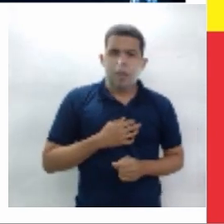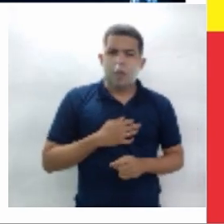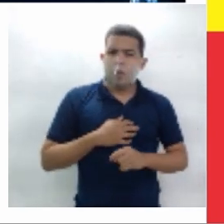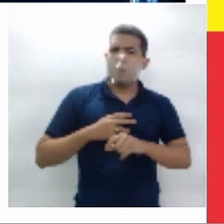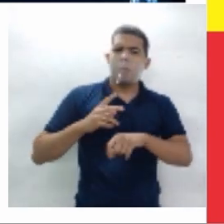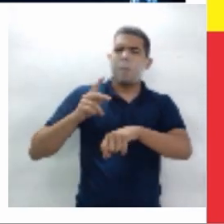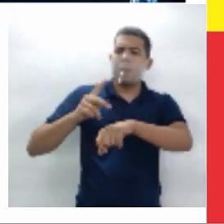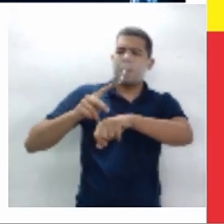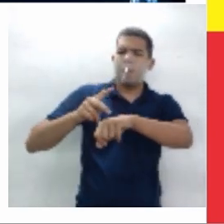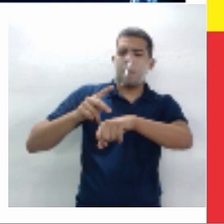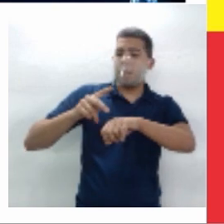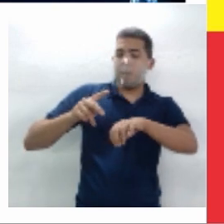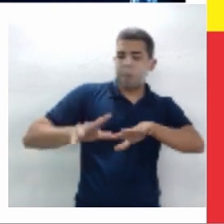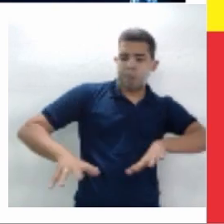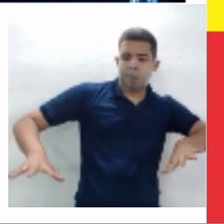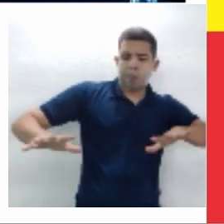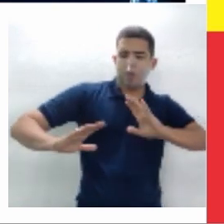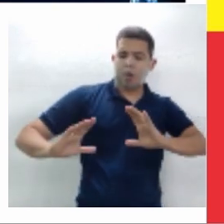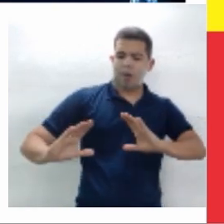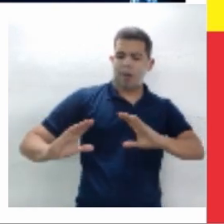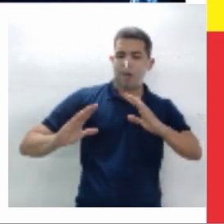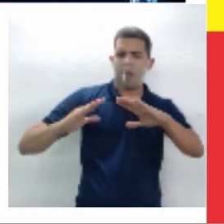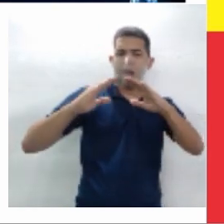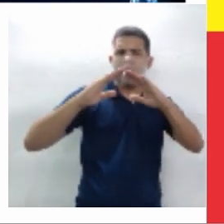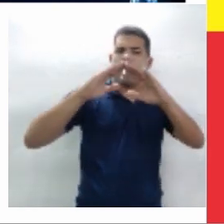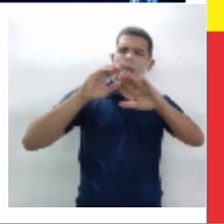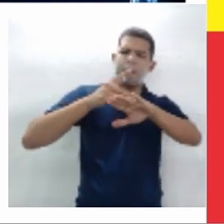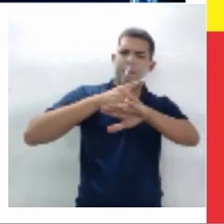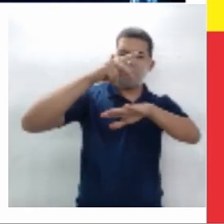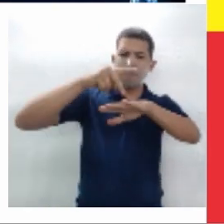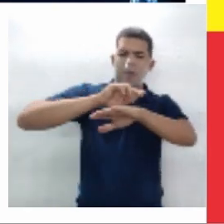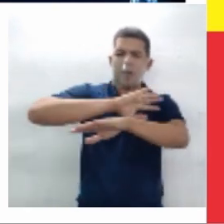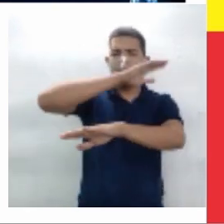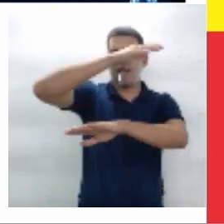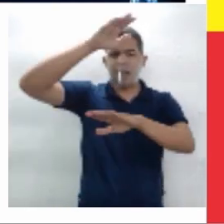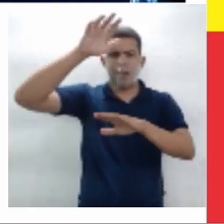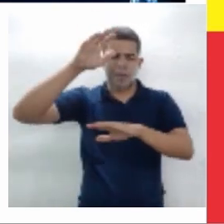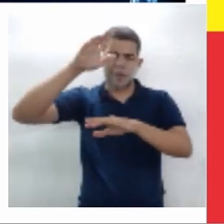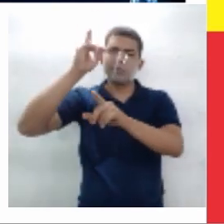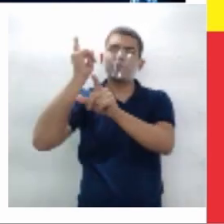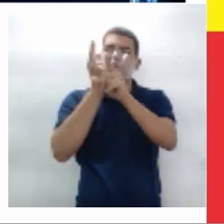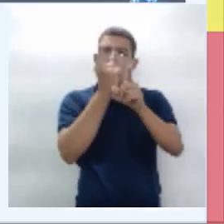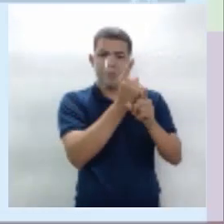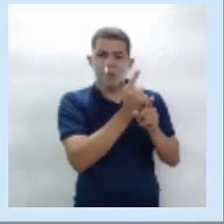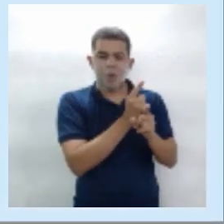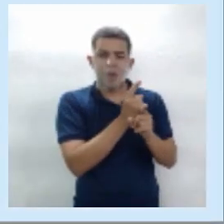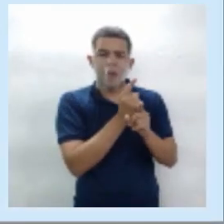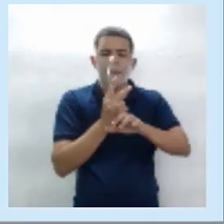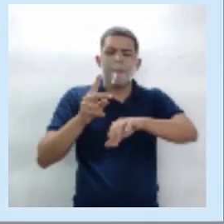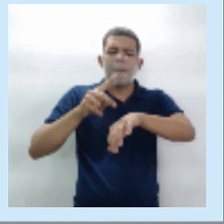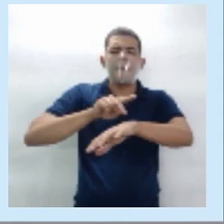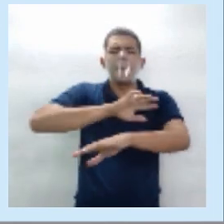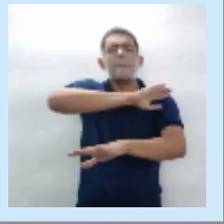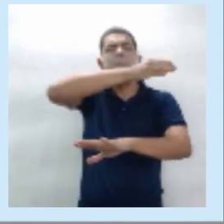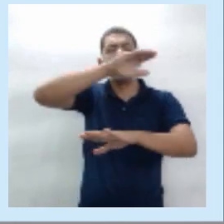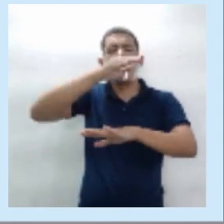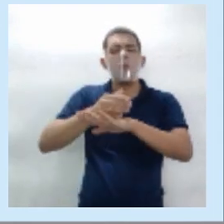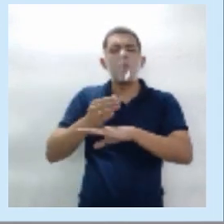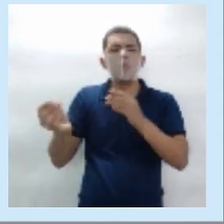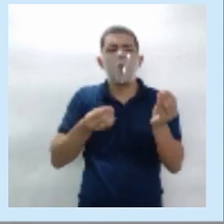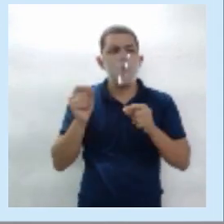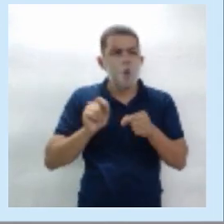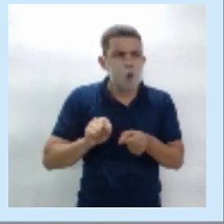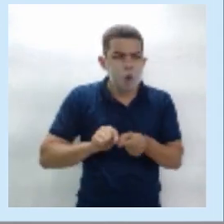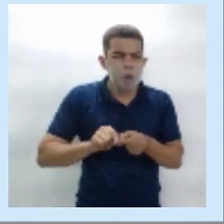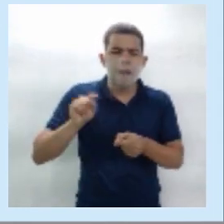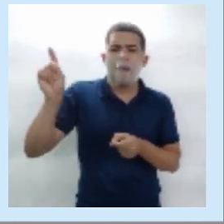cadeias montanhosas. Então, vê só, as montanhas, na realidade, elas foram formadas justamente